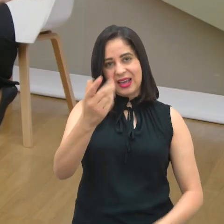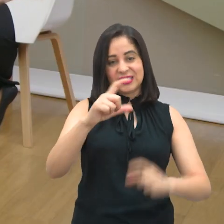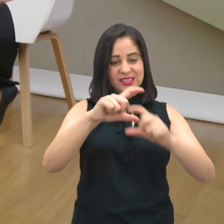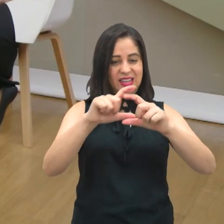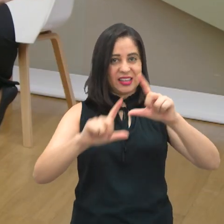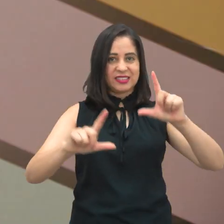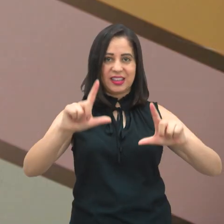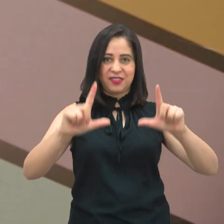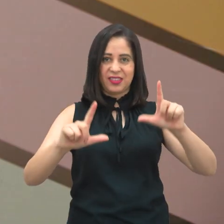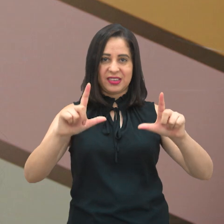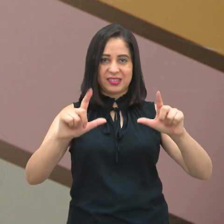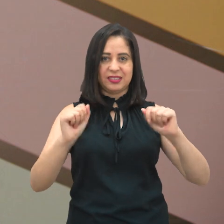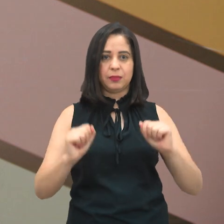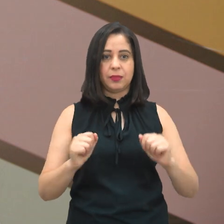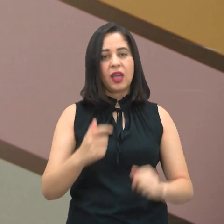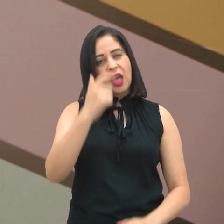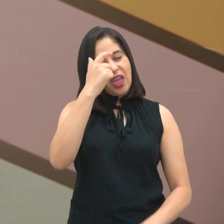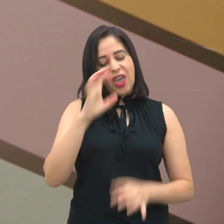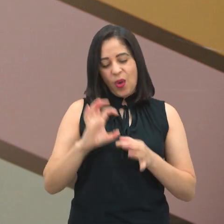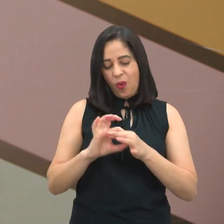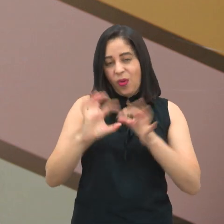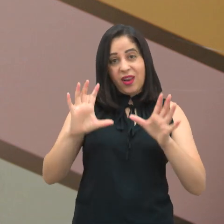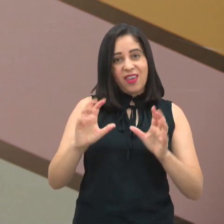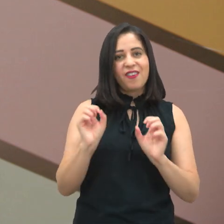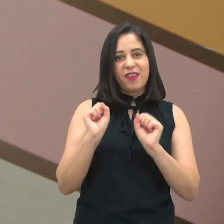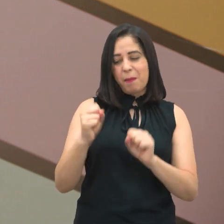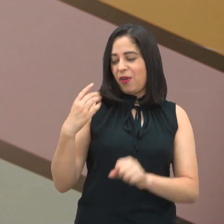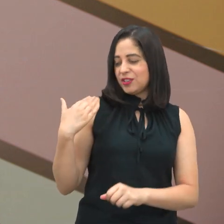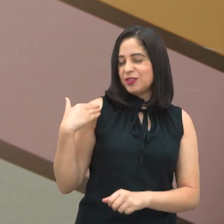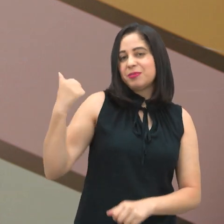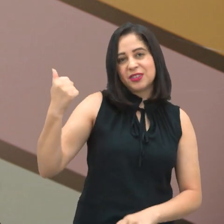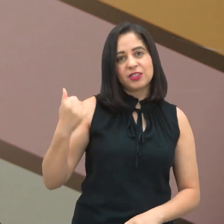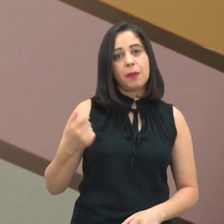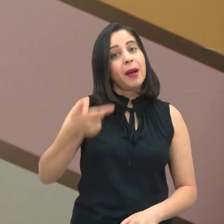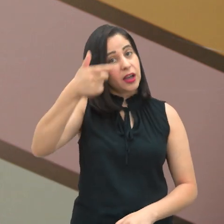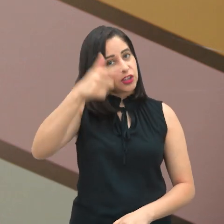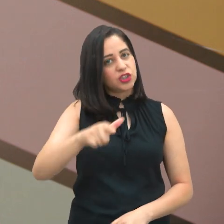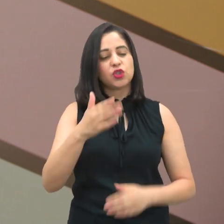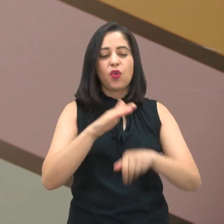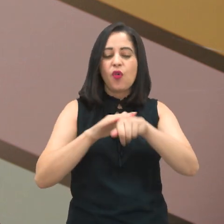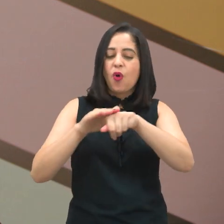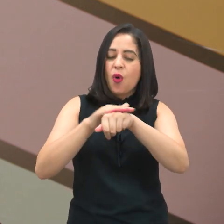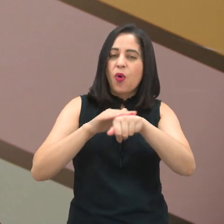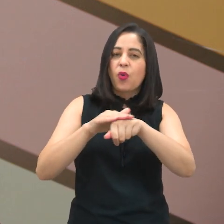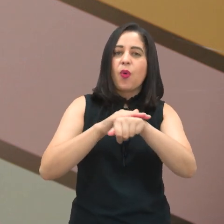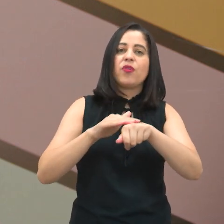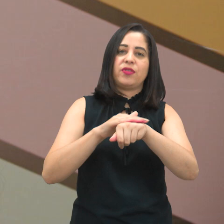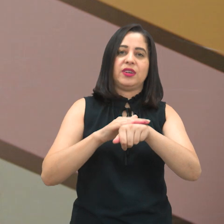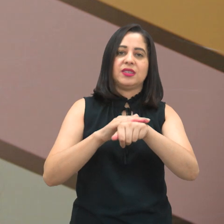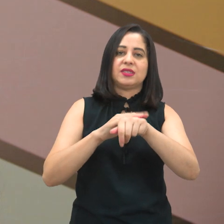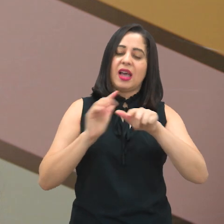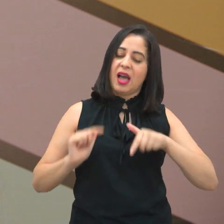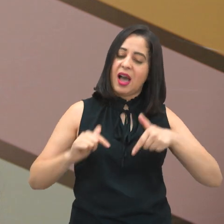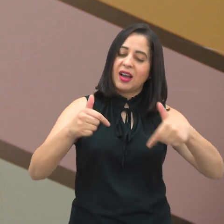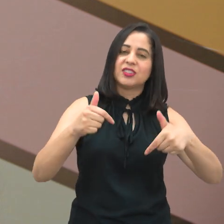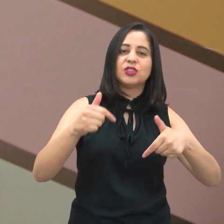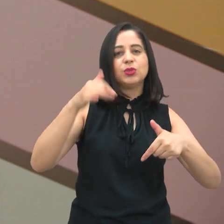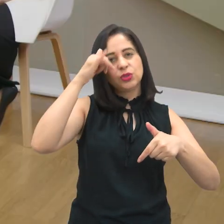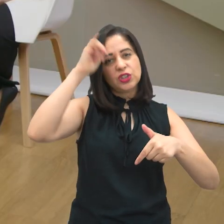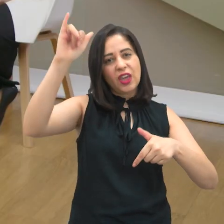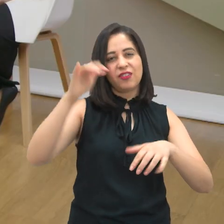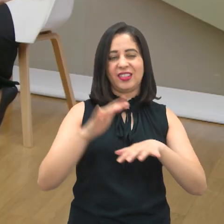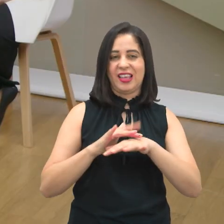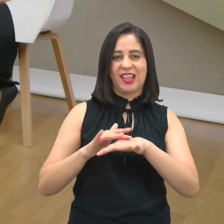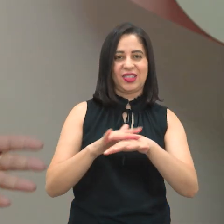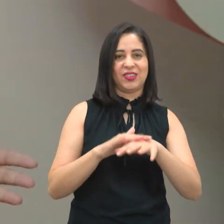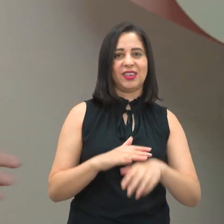toda a TV Câmara e dizer que estou à disposição para que a gente possa cada vez mais discutir e trabalhar as ações de prevenção nesse assunto.